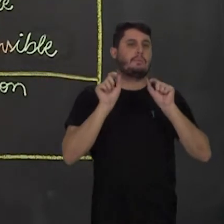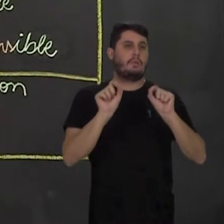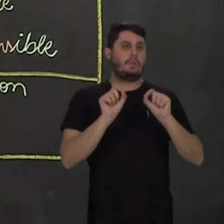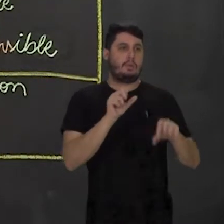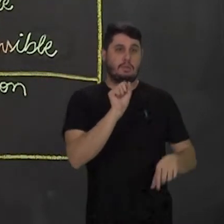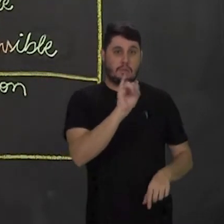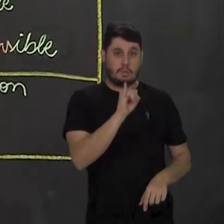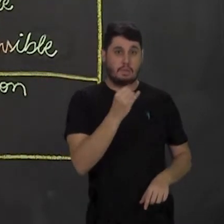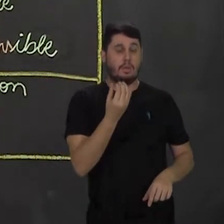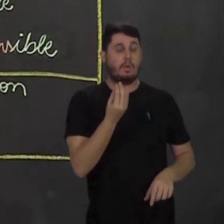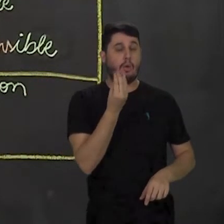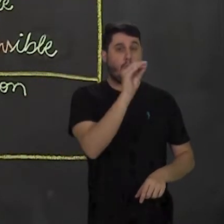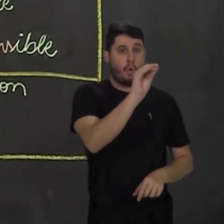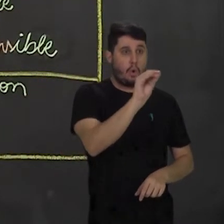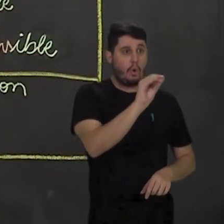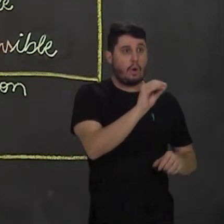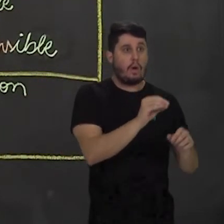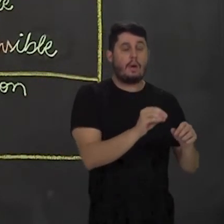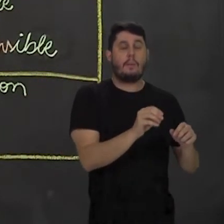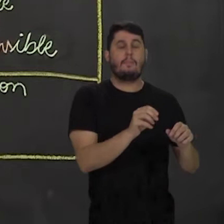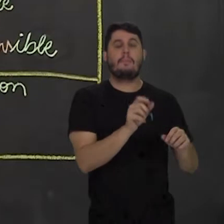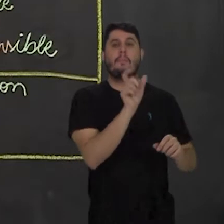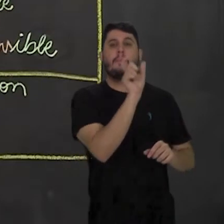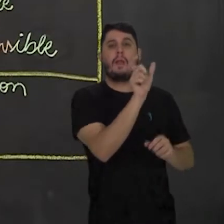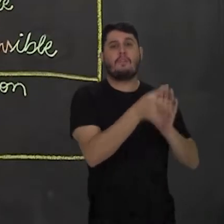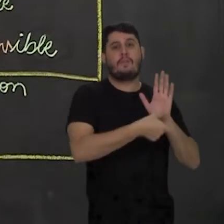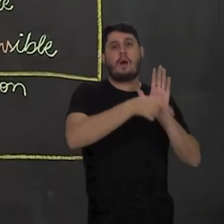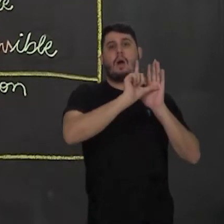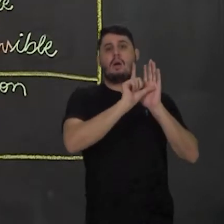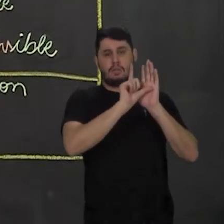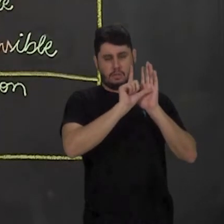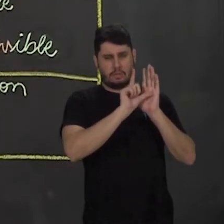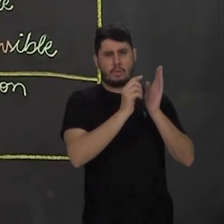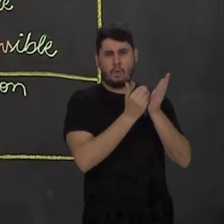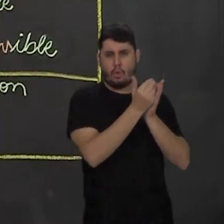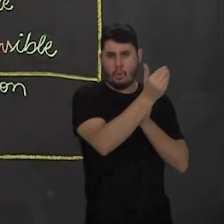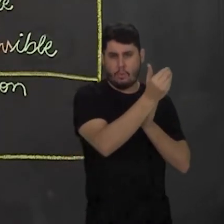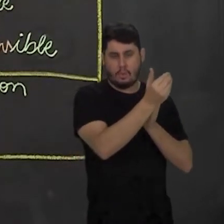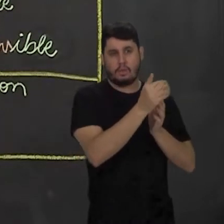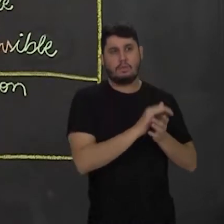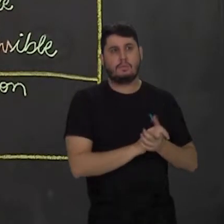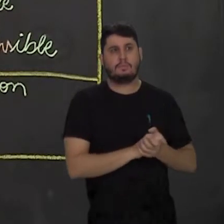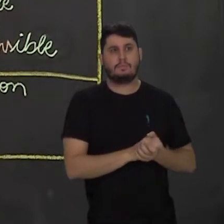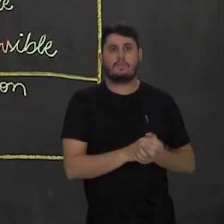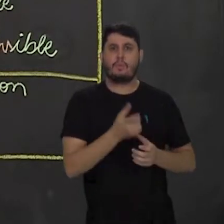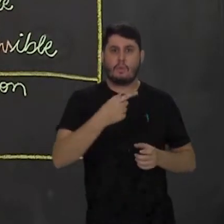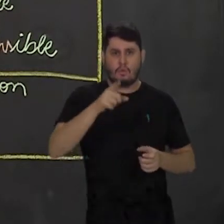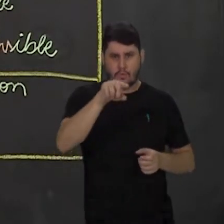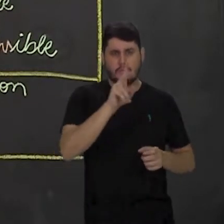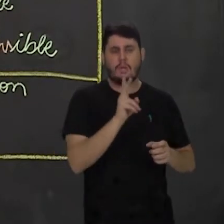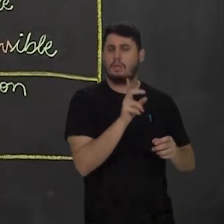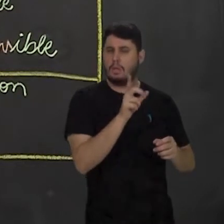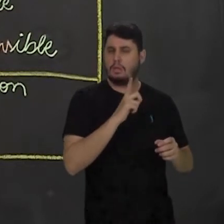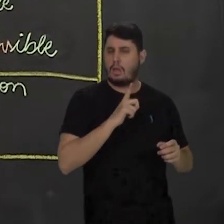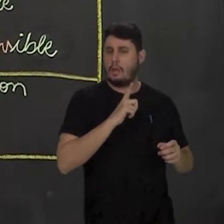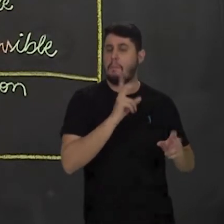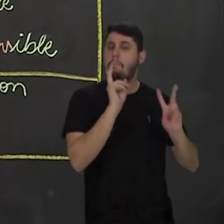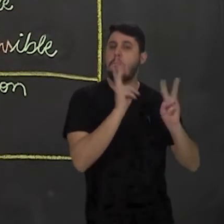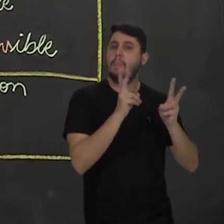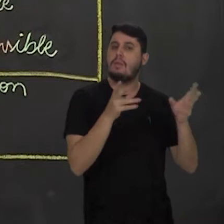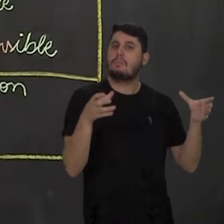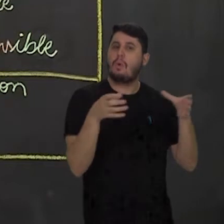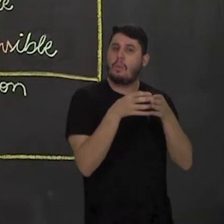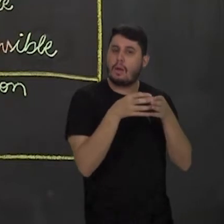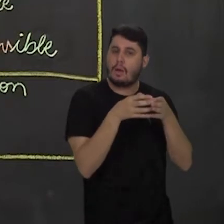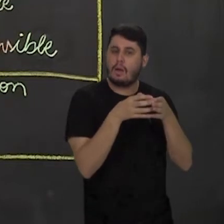prefixo, essa unidade antes da palavra, você mantém majoritariamente, normalmente, a classe gramatical